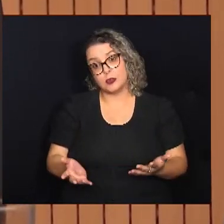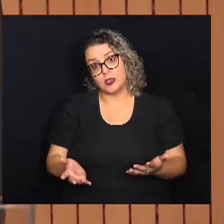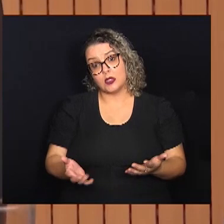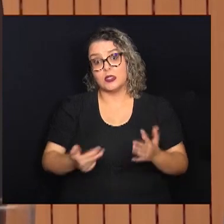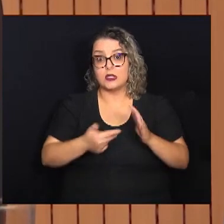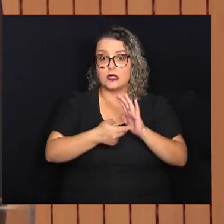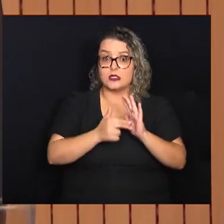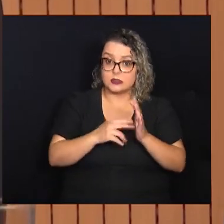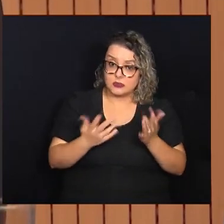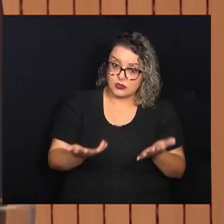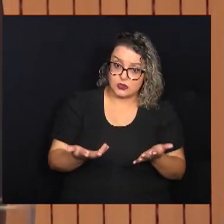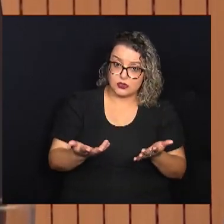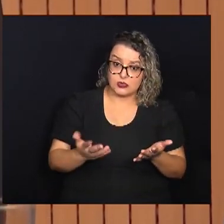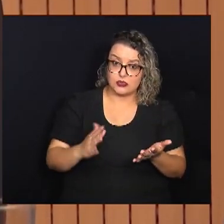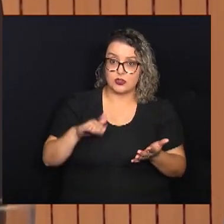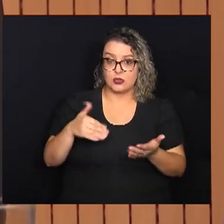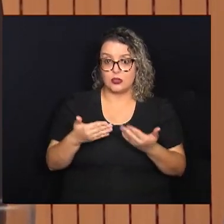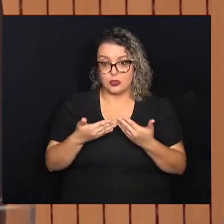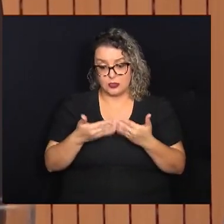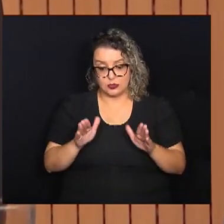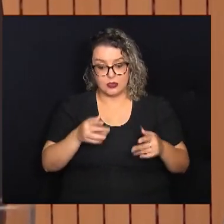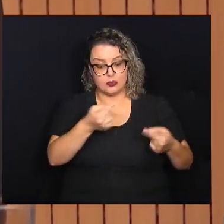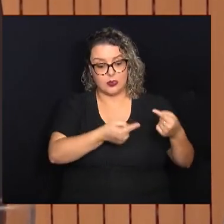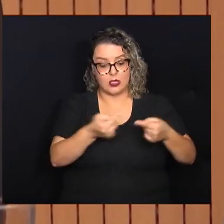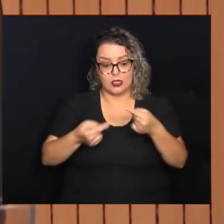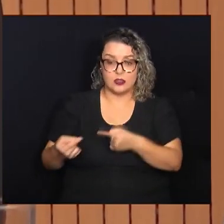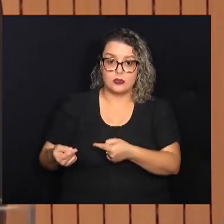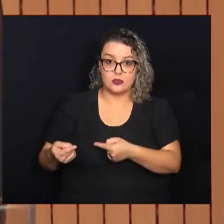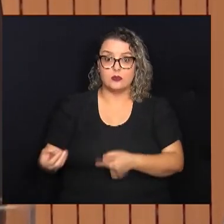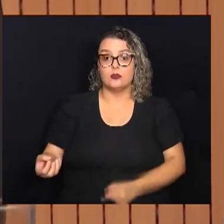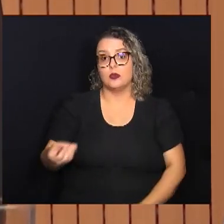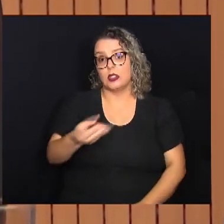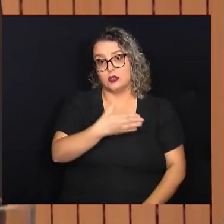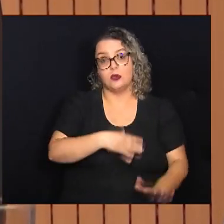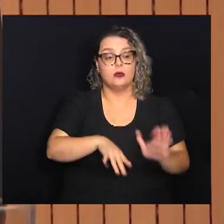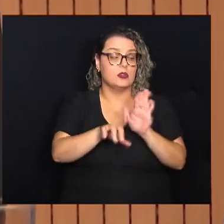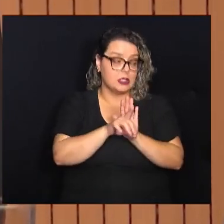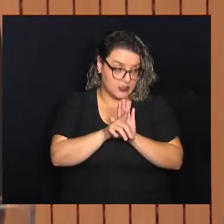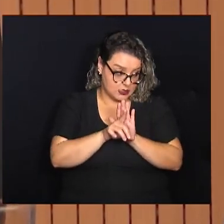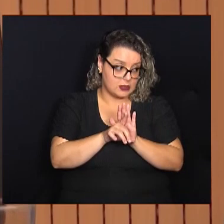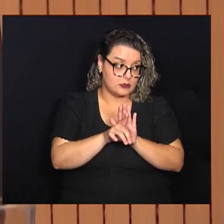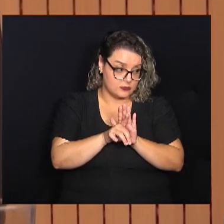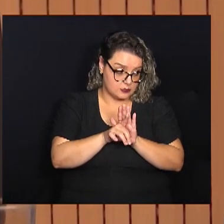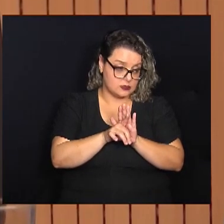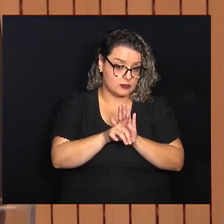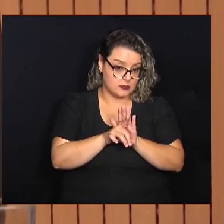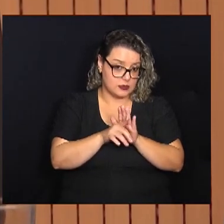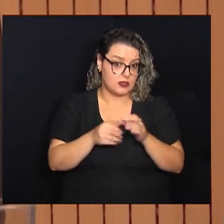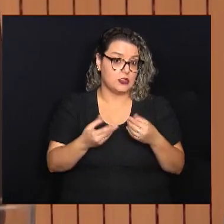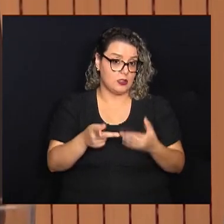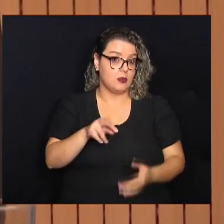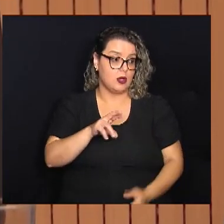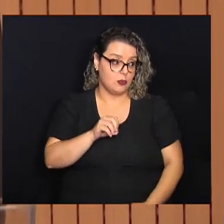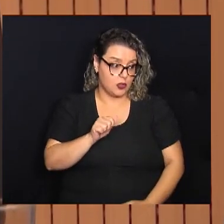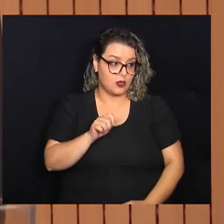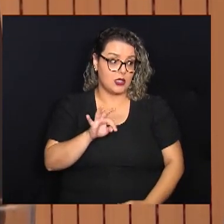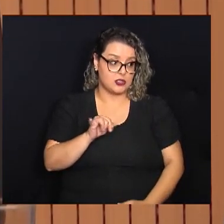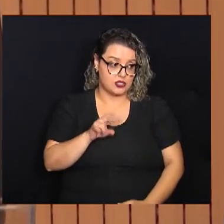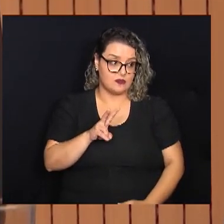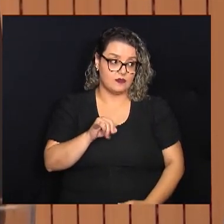se precisar mais, a gente tem 9 teras de informação. Perfeito. Então, com certeza, a gente pode ajudar. O pesquisador da Embrapa